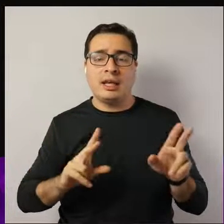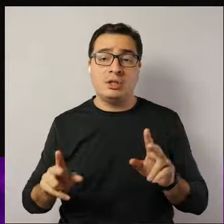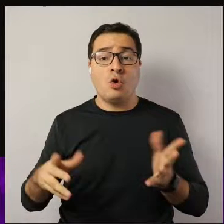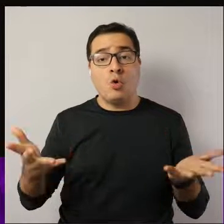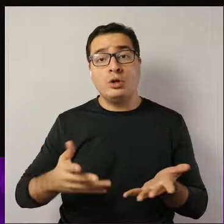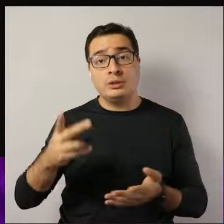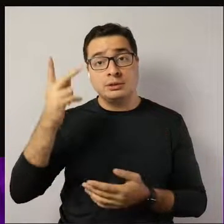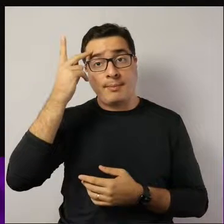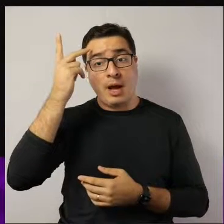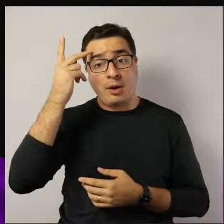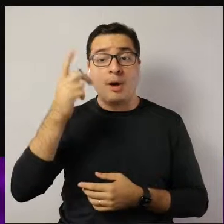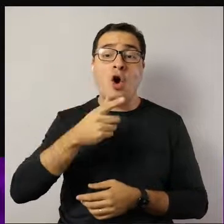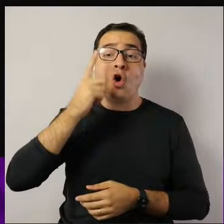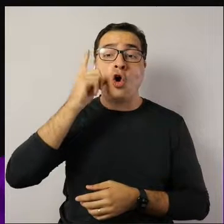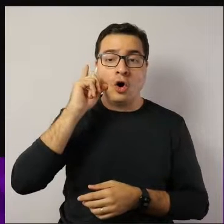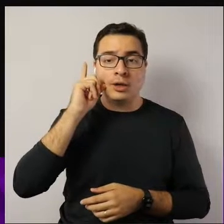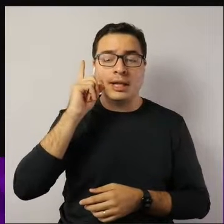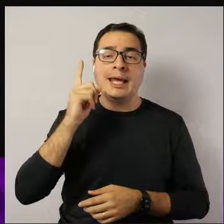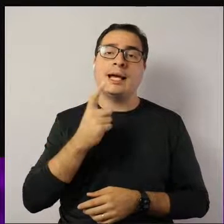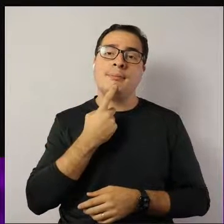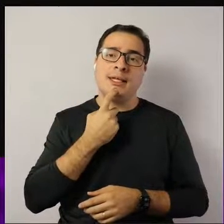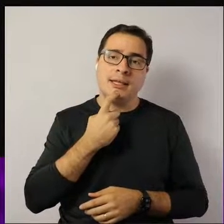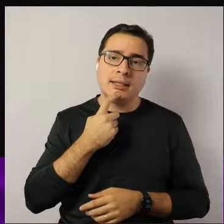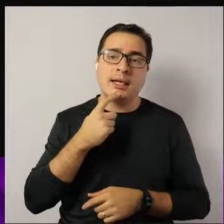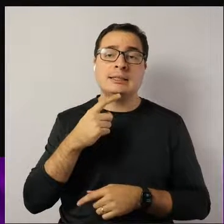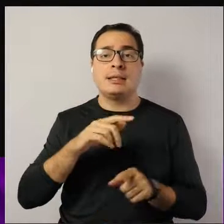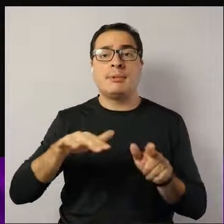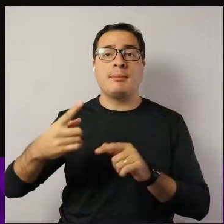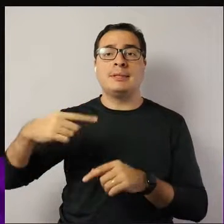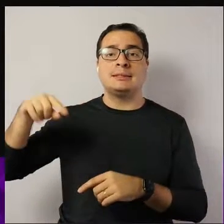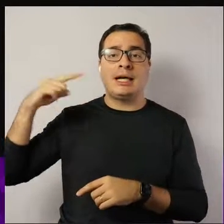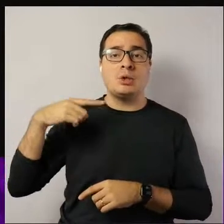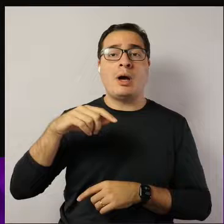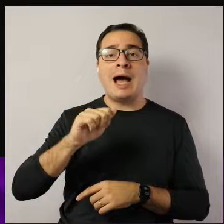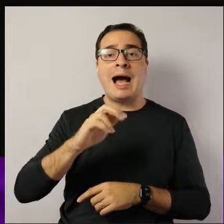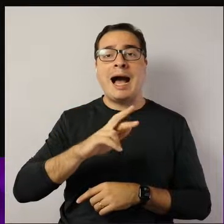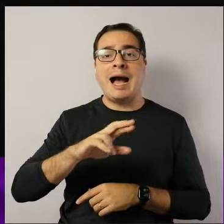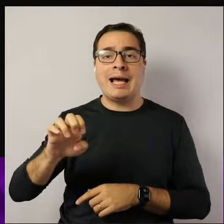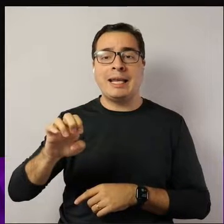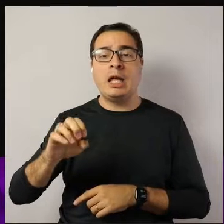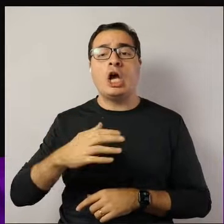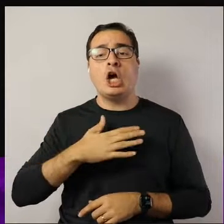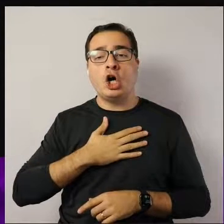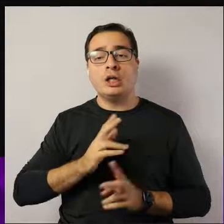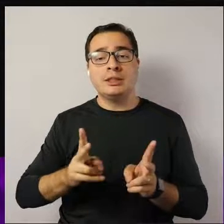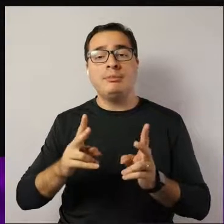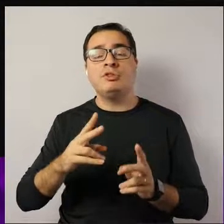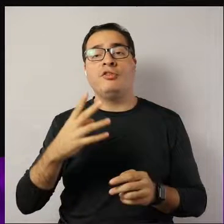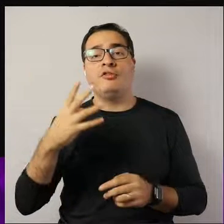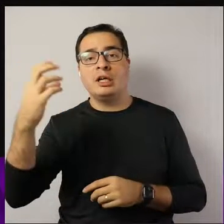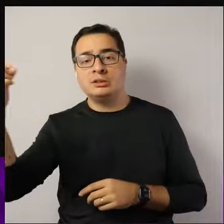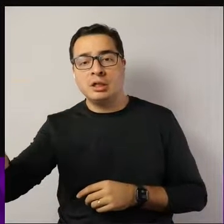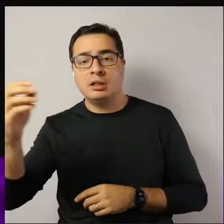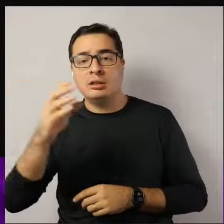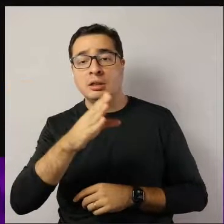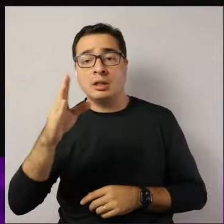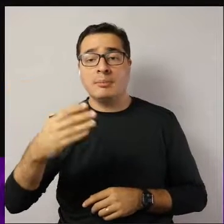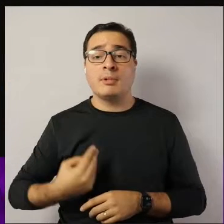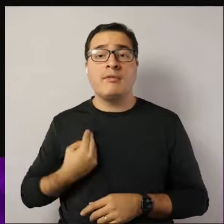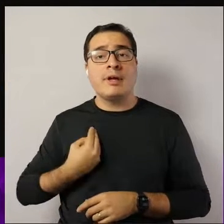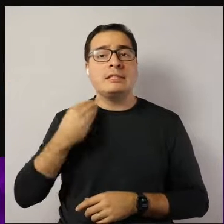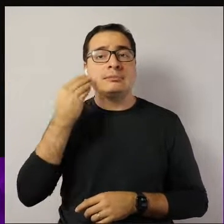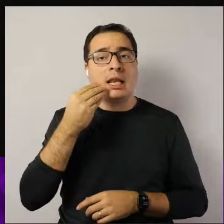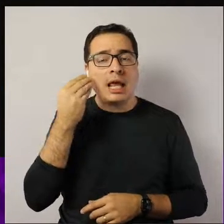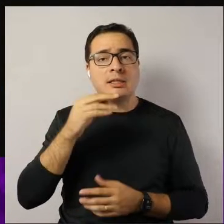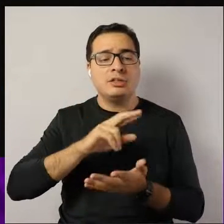ontem eu estava em Campinas, semana passada eu estava no Acre. Então eu gosto sempre de estar viajando, inclusive para viver boas experiências, porque eu